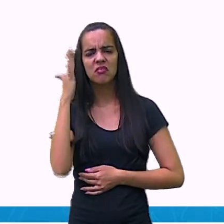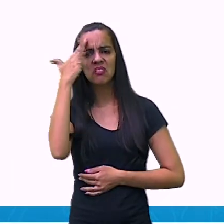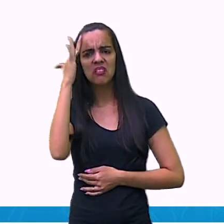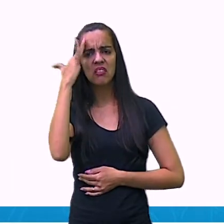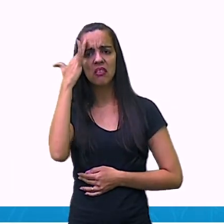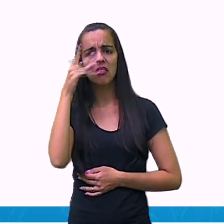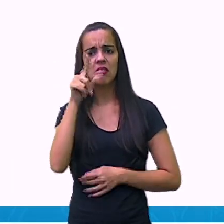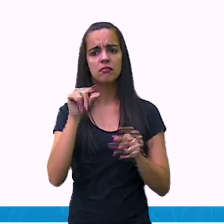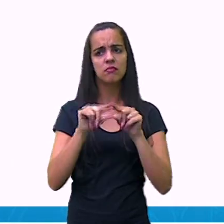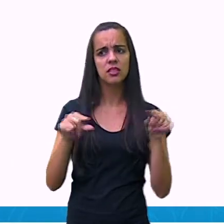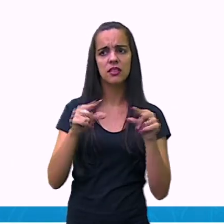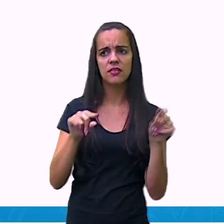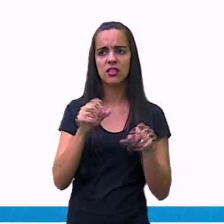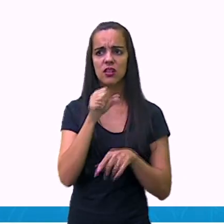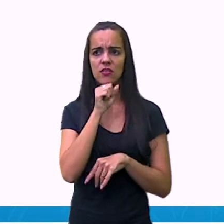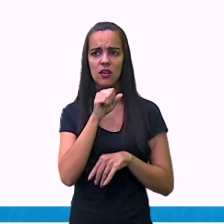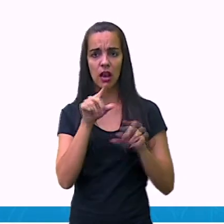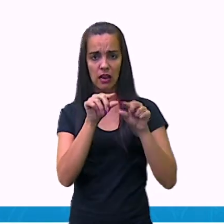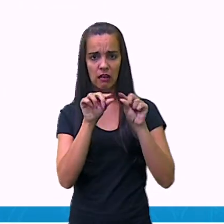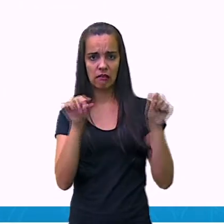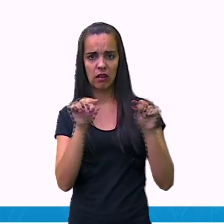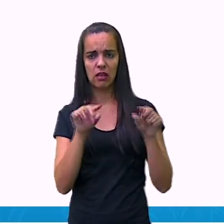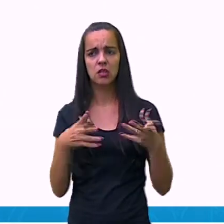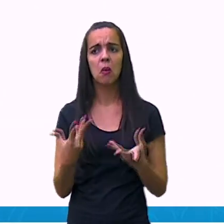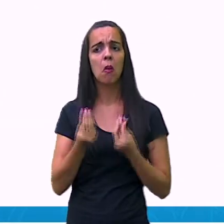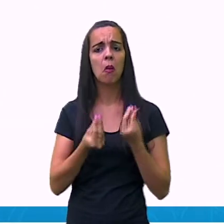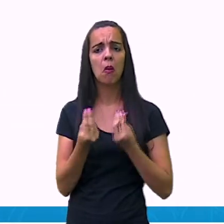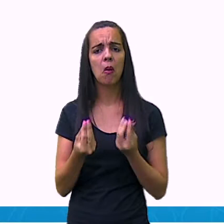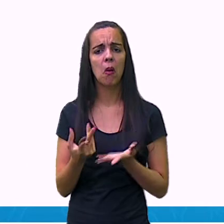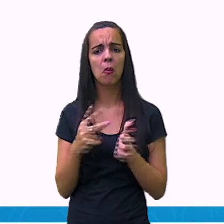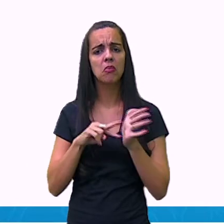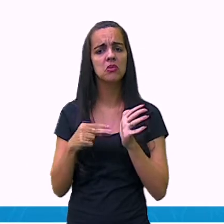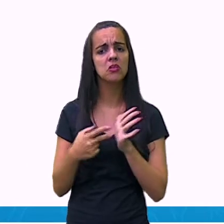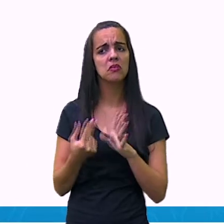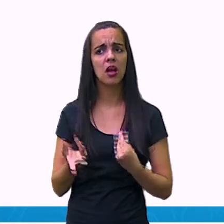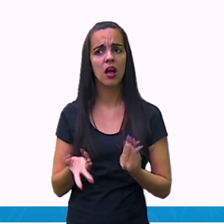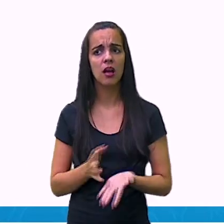frase é uma frase exclamativa, gente?